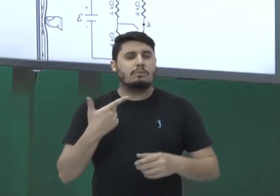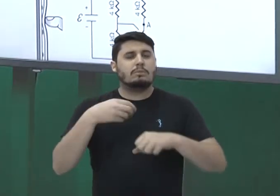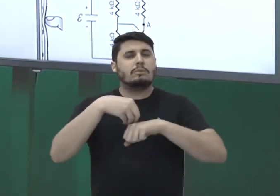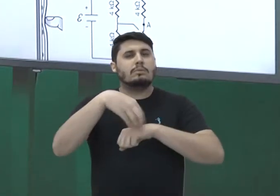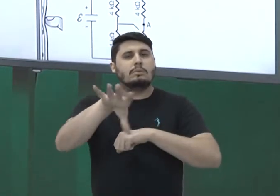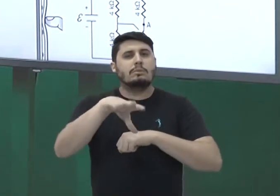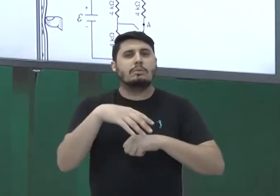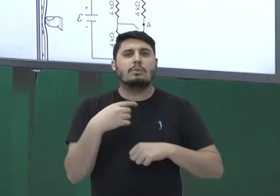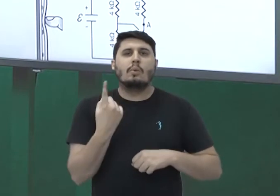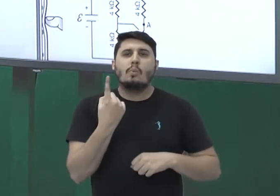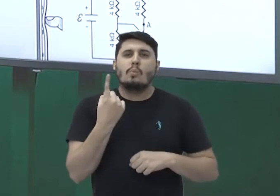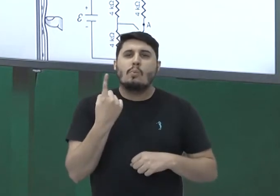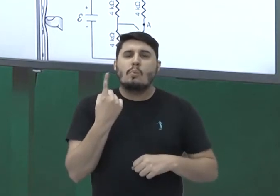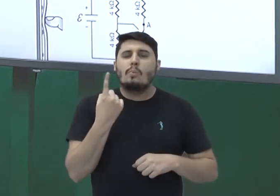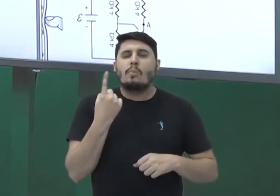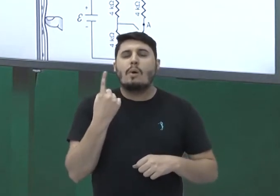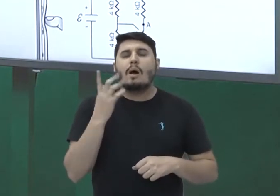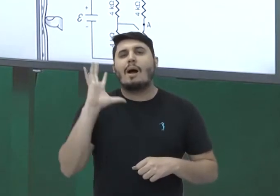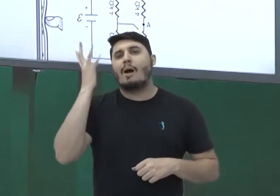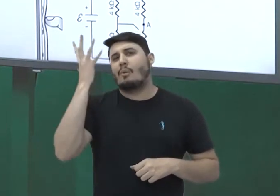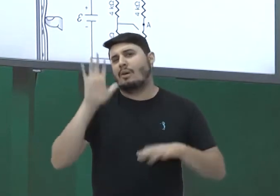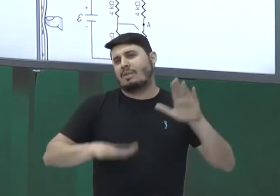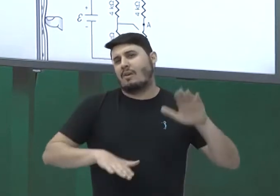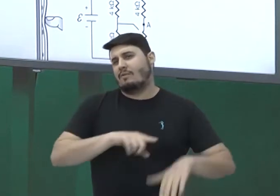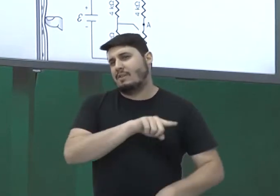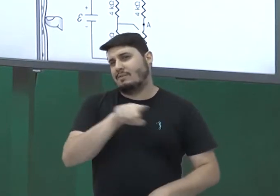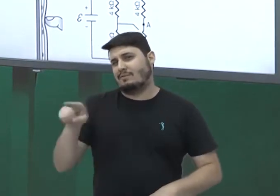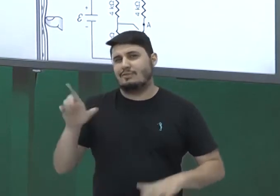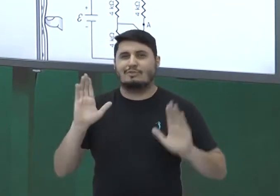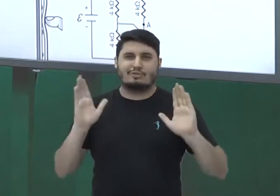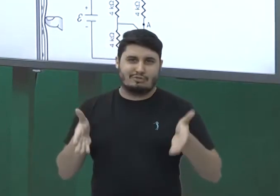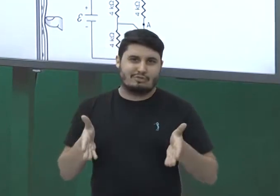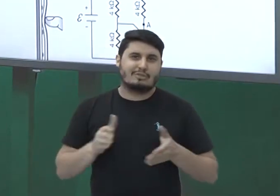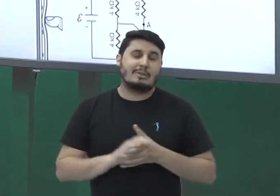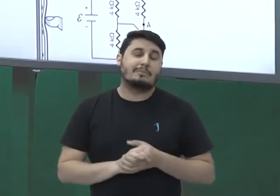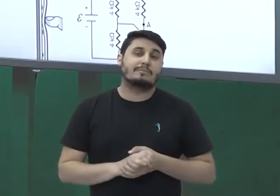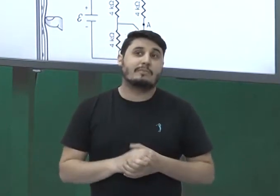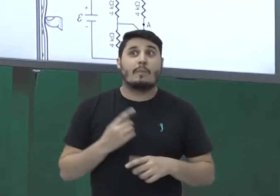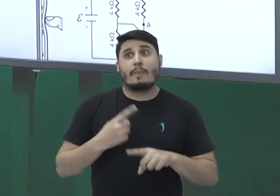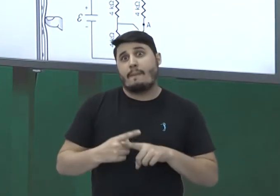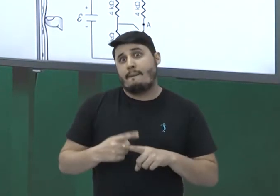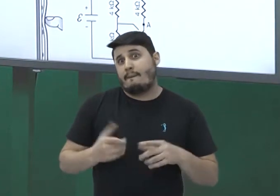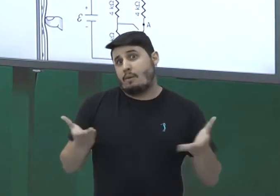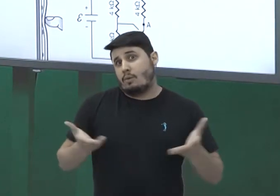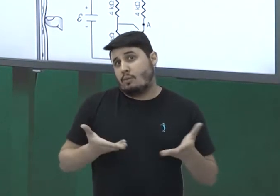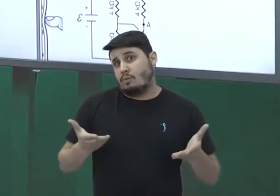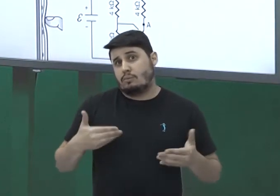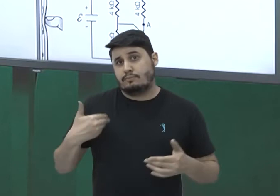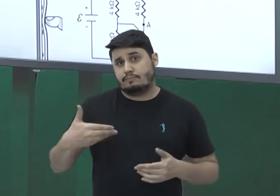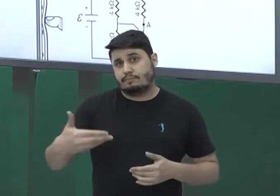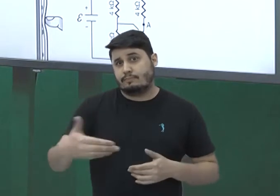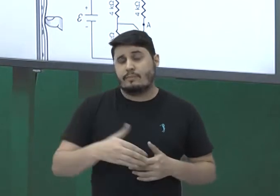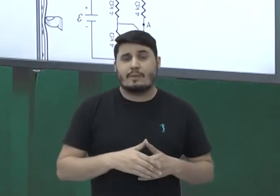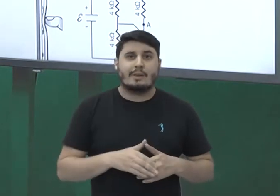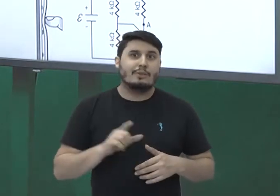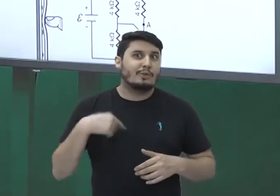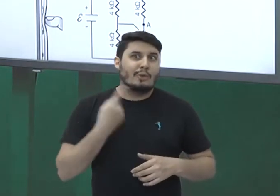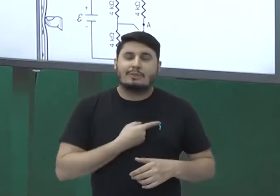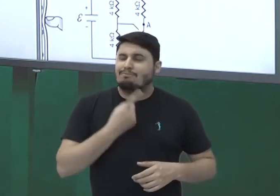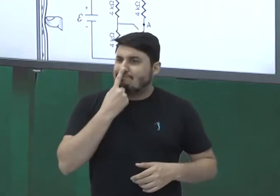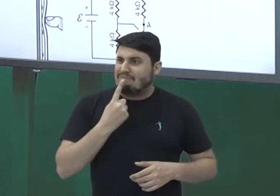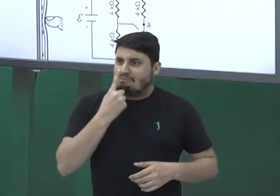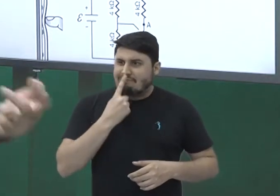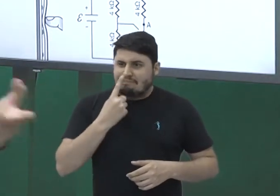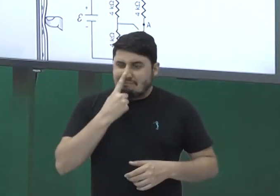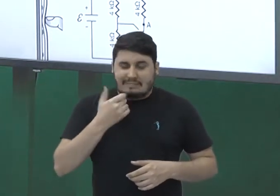talvez alguns de vocês já tenham passado por ela. A gente, hoje em dia, está muito ligado ao celular, né?